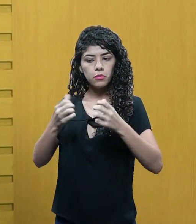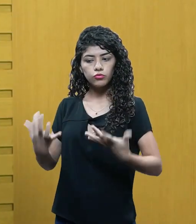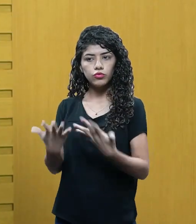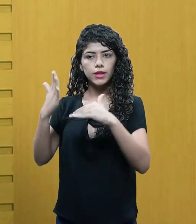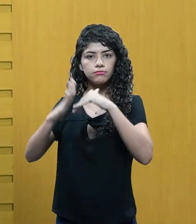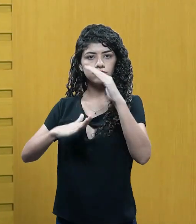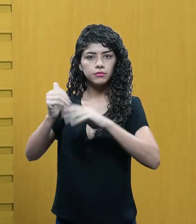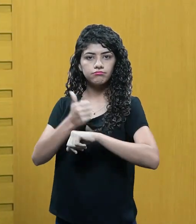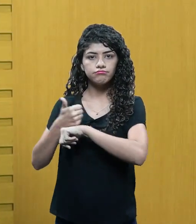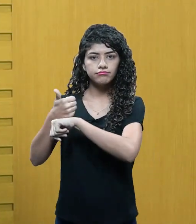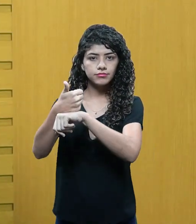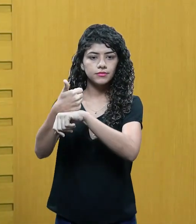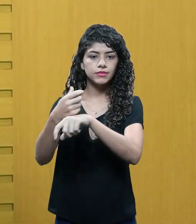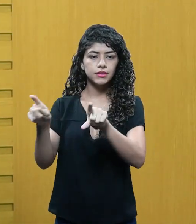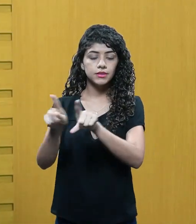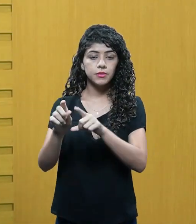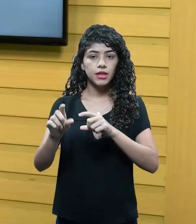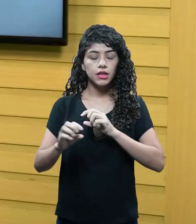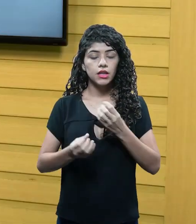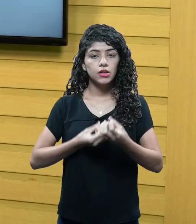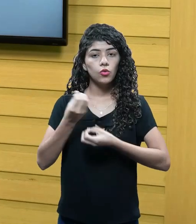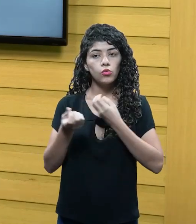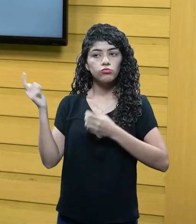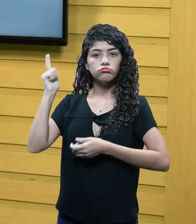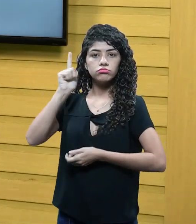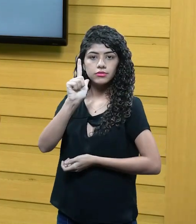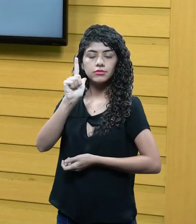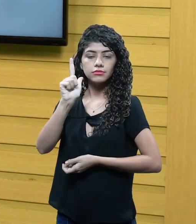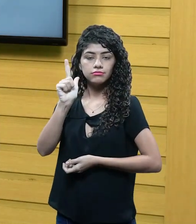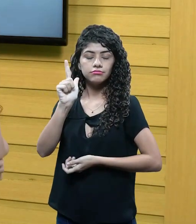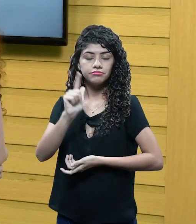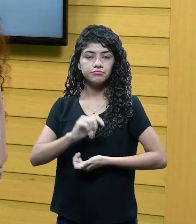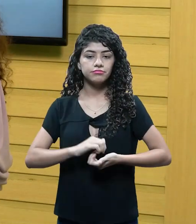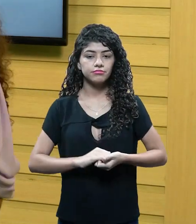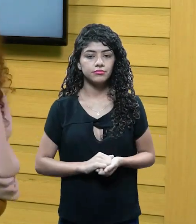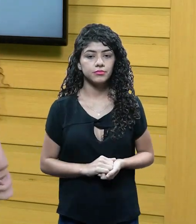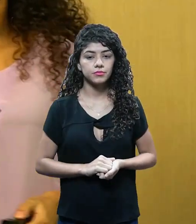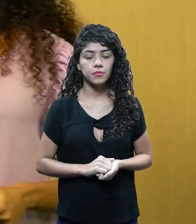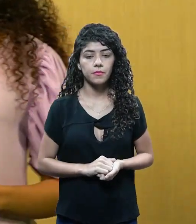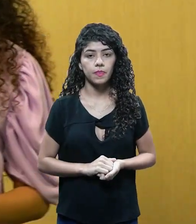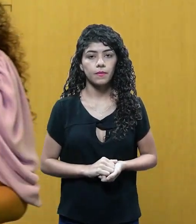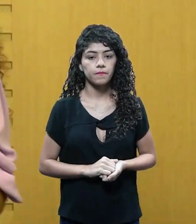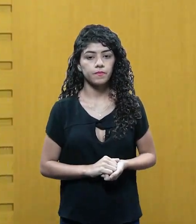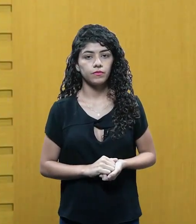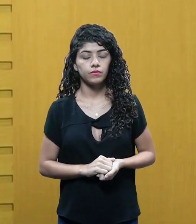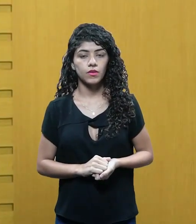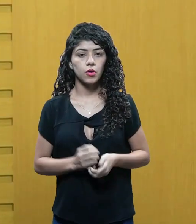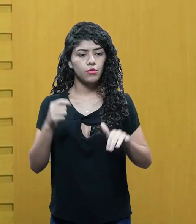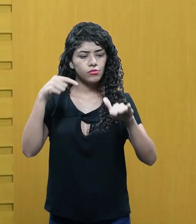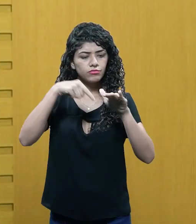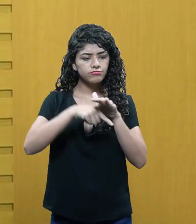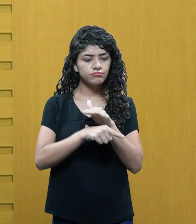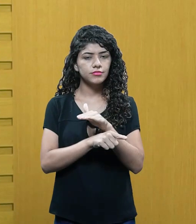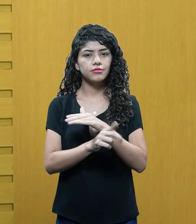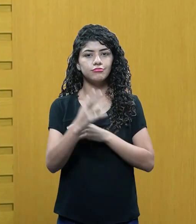forma pessoas muito bem quanto a como alcançar certos efeitos dramatúrgicos, como